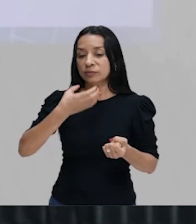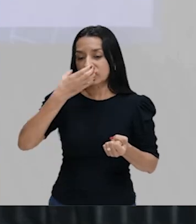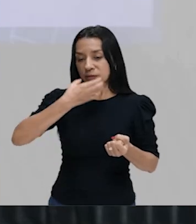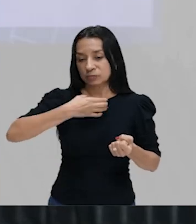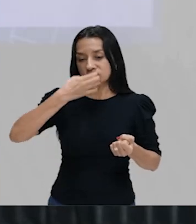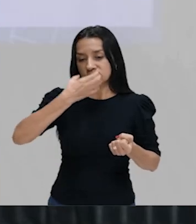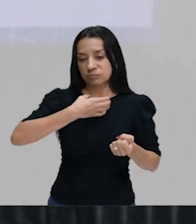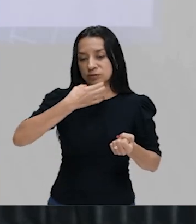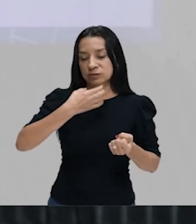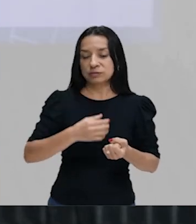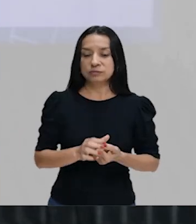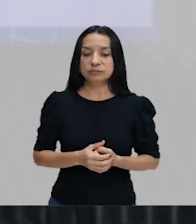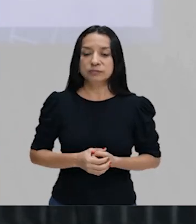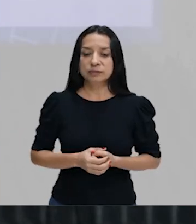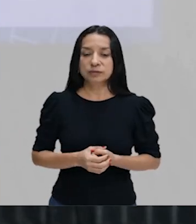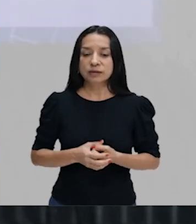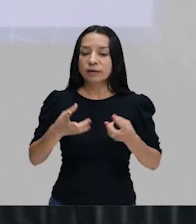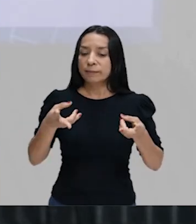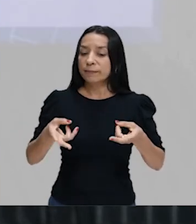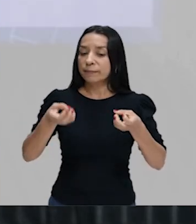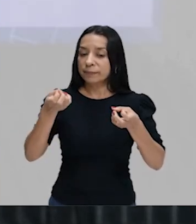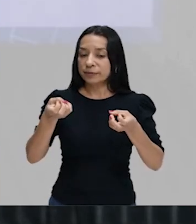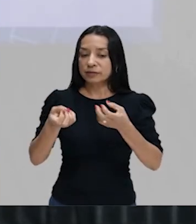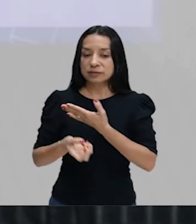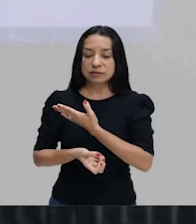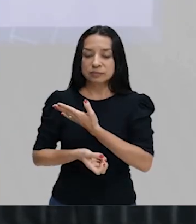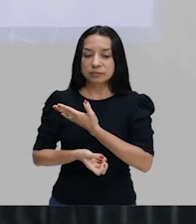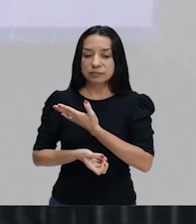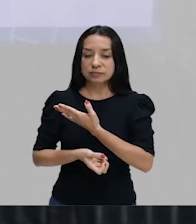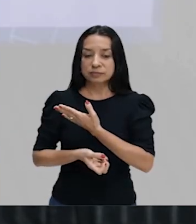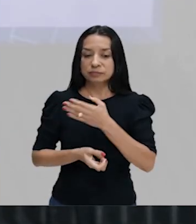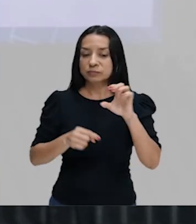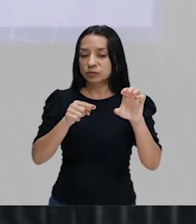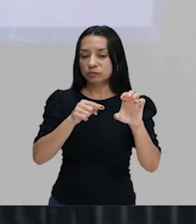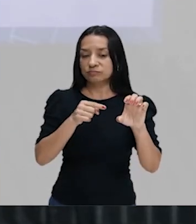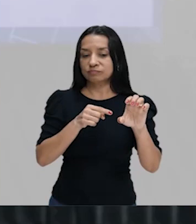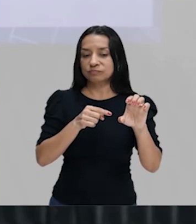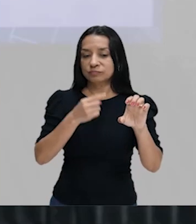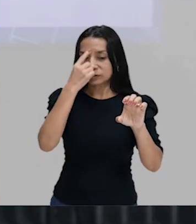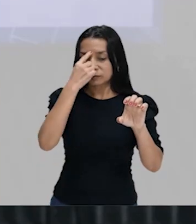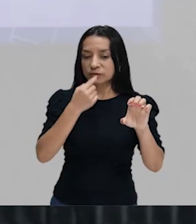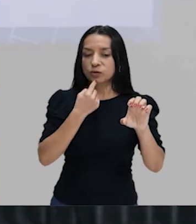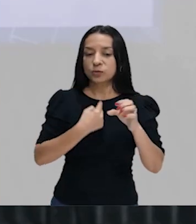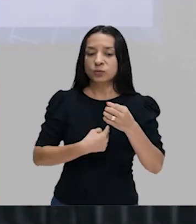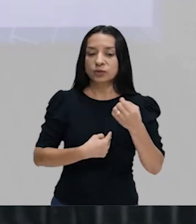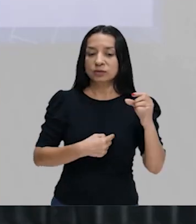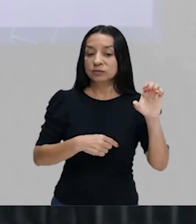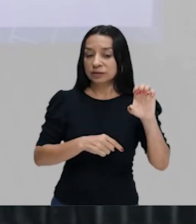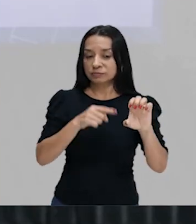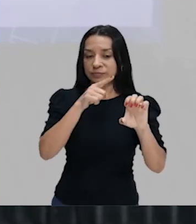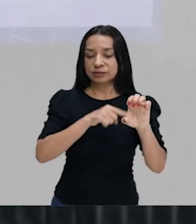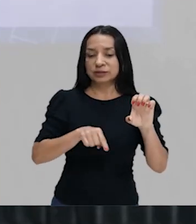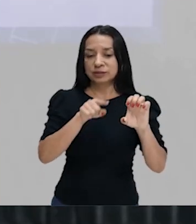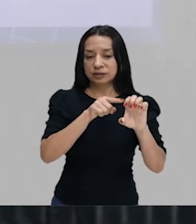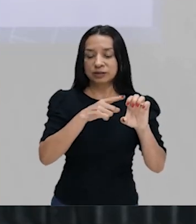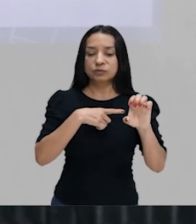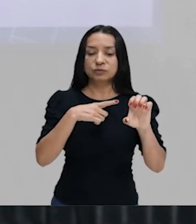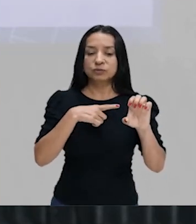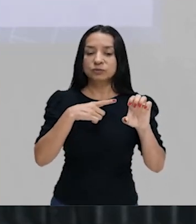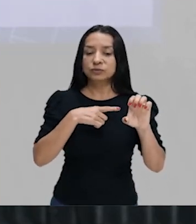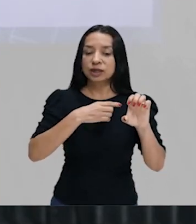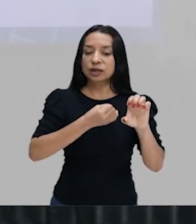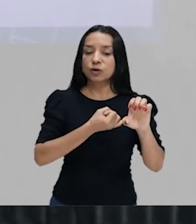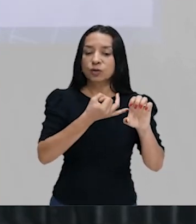que na primeira parte dessa figura, né, que está aqui do nosso lado esquerdo, eu tenho, né, uma quantidade de maçãs que ela